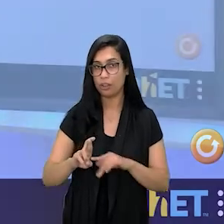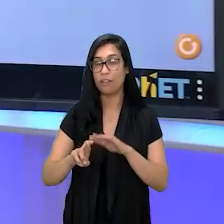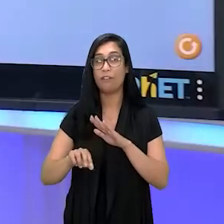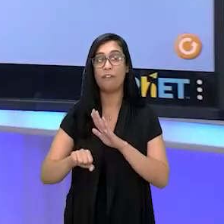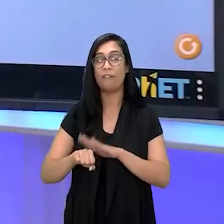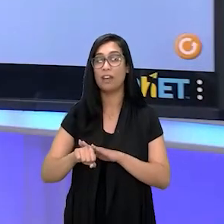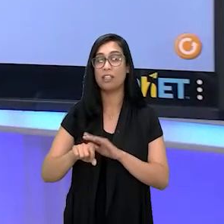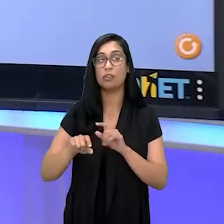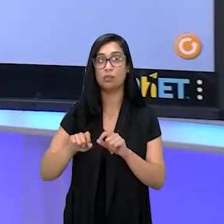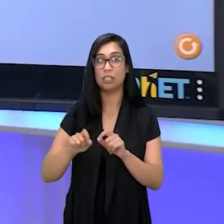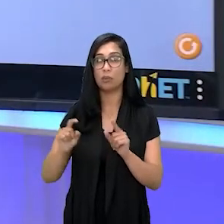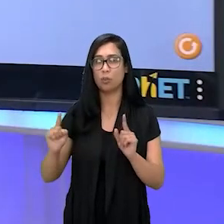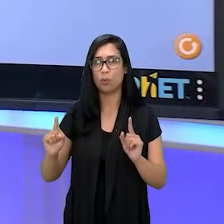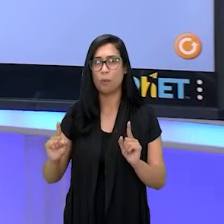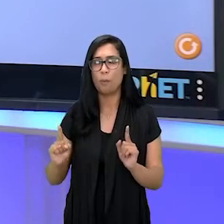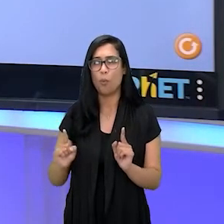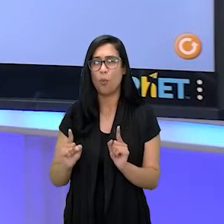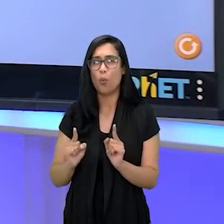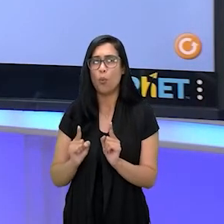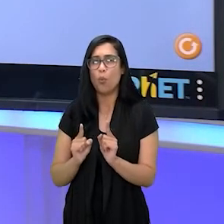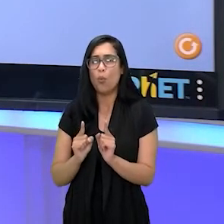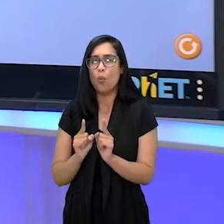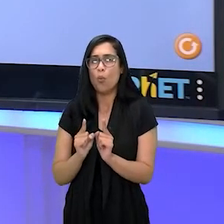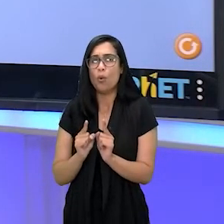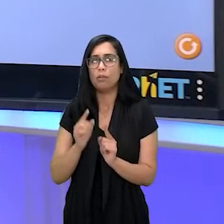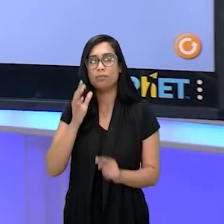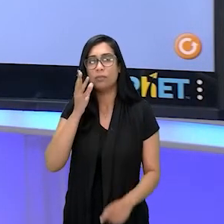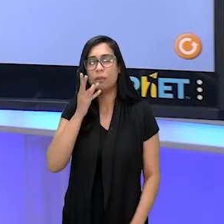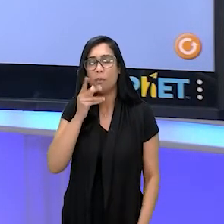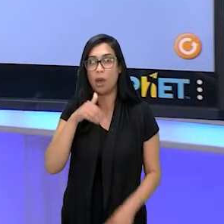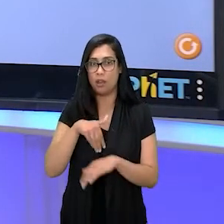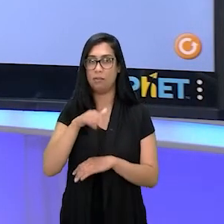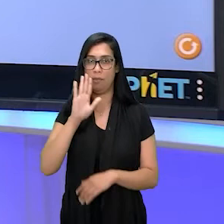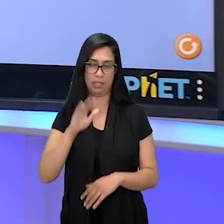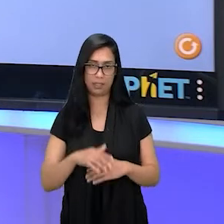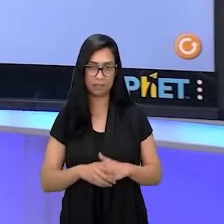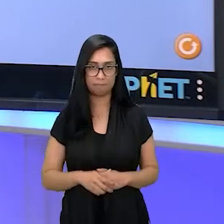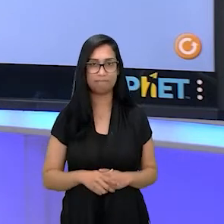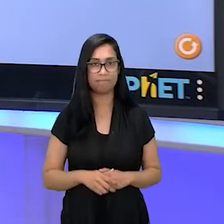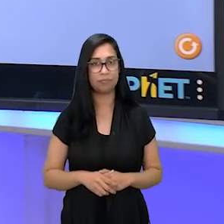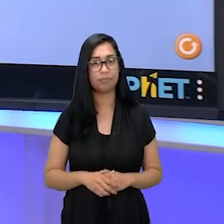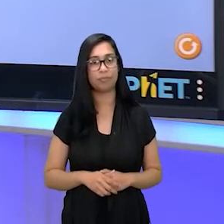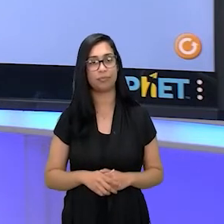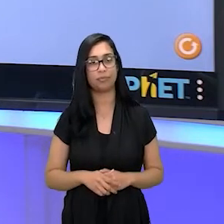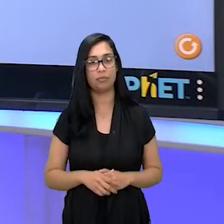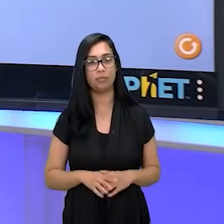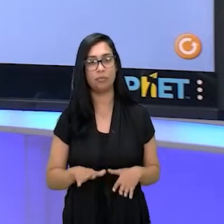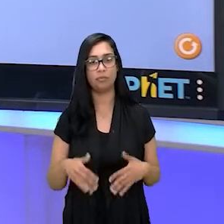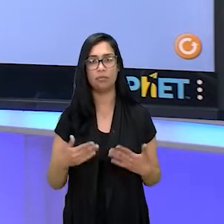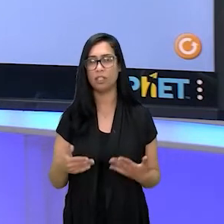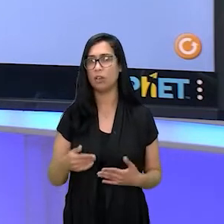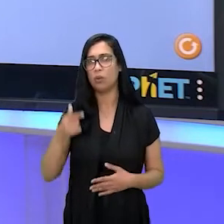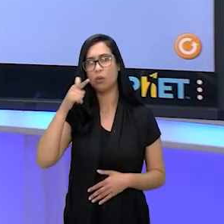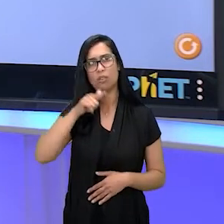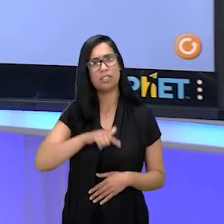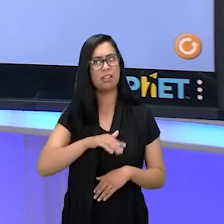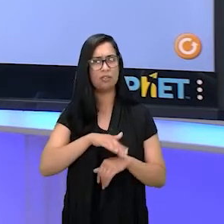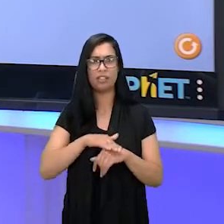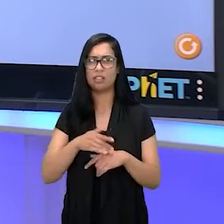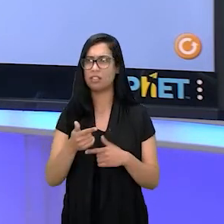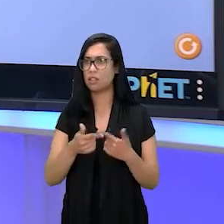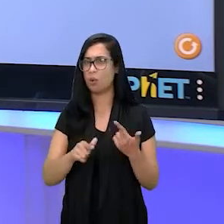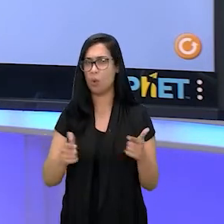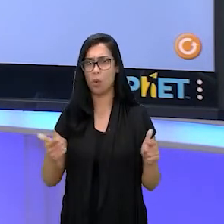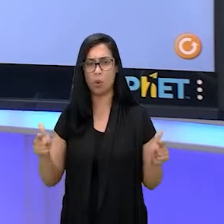uma redução no movimento da corrente, tá certo? Então, aqui a gente pode fazer várias outras coisas, colocar